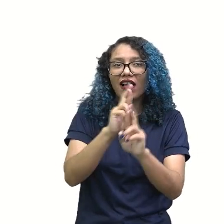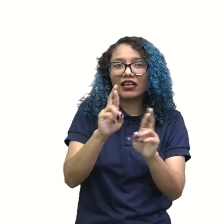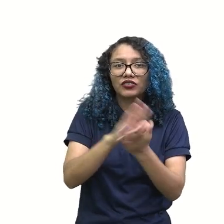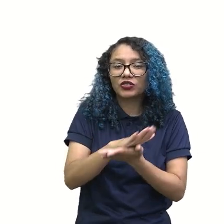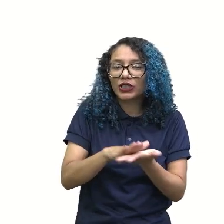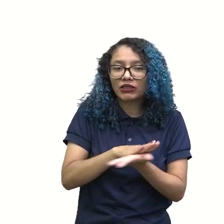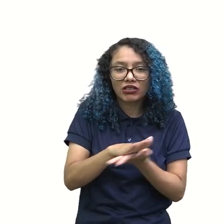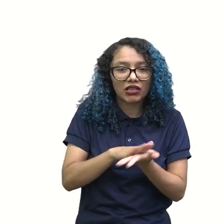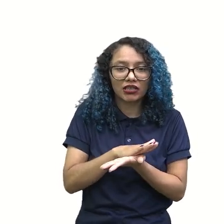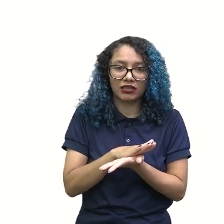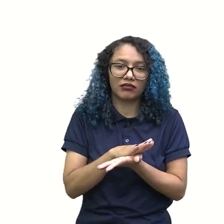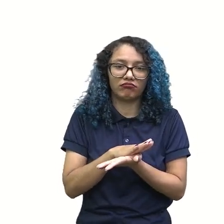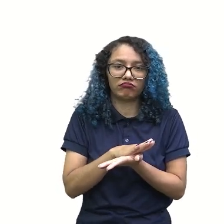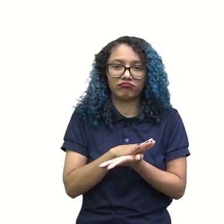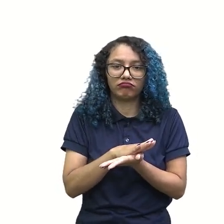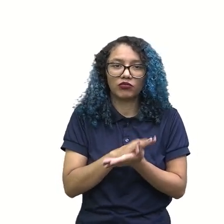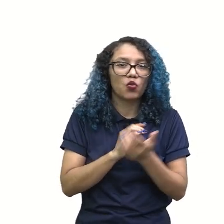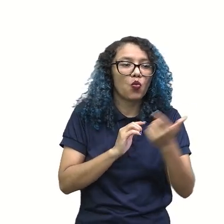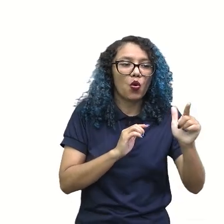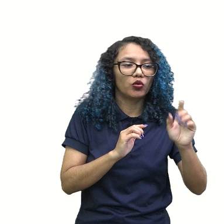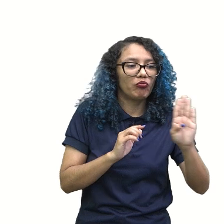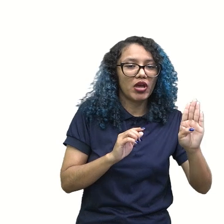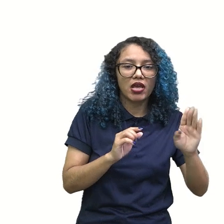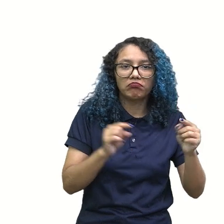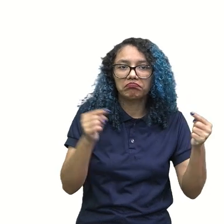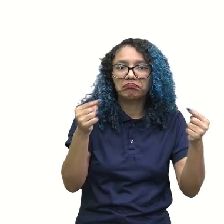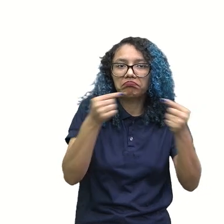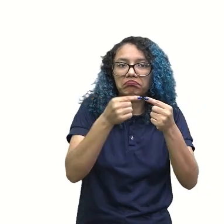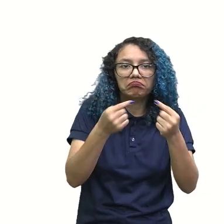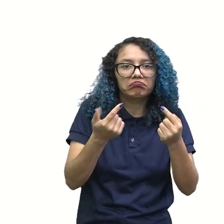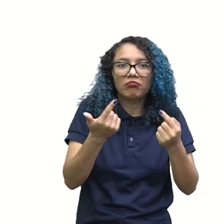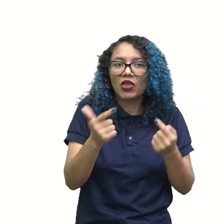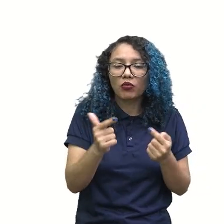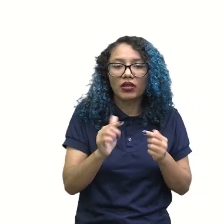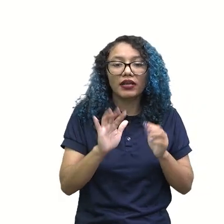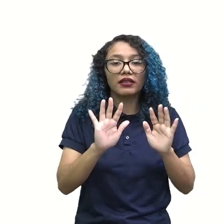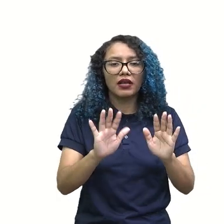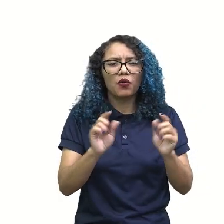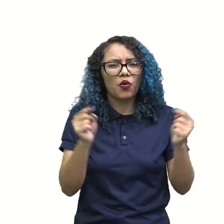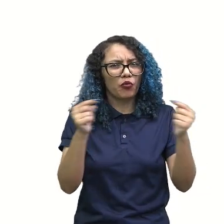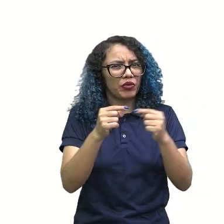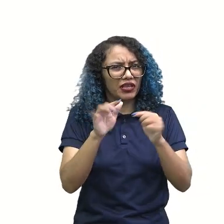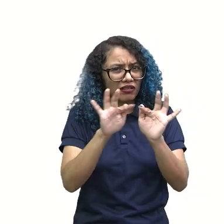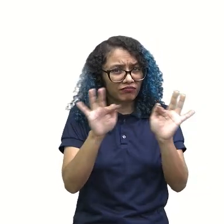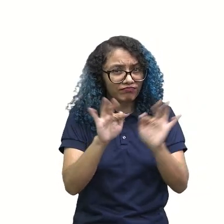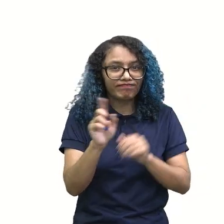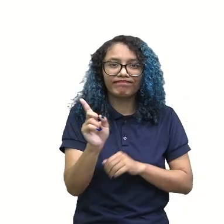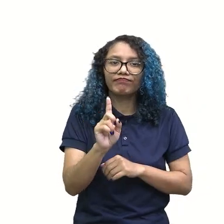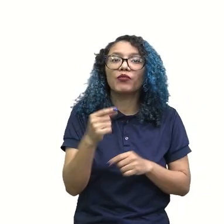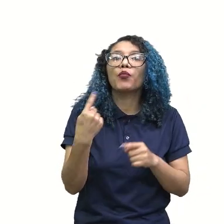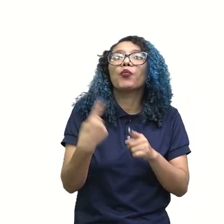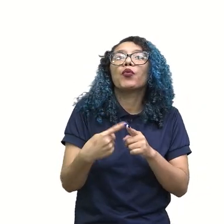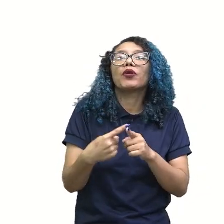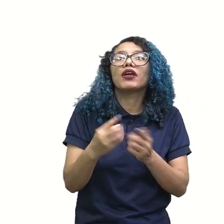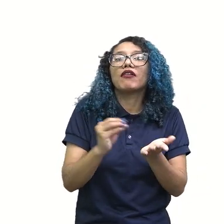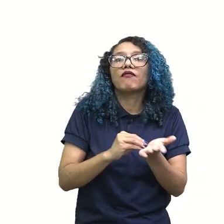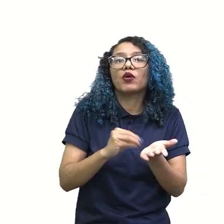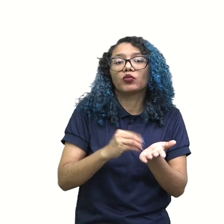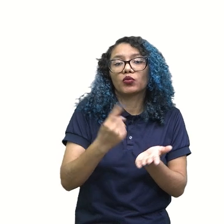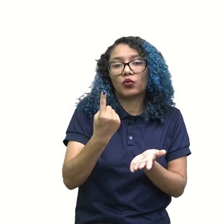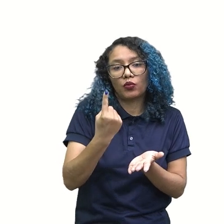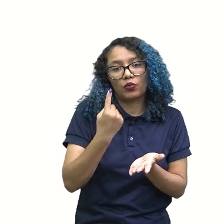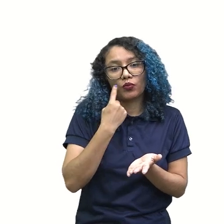relacionar com o elemento ali em B. Então, eu posso dizer que eu estou diante de uma função? Não, porque sobrou elemento